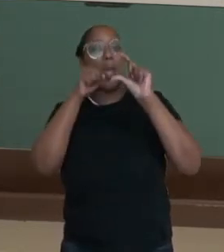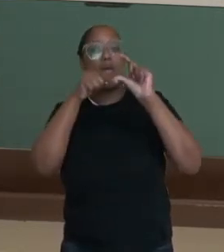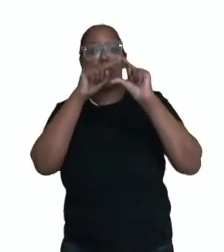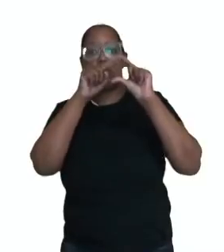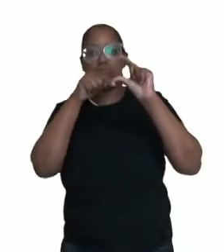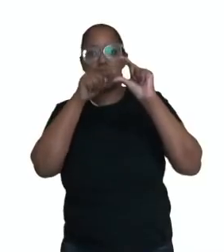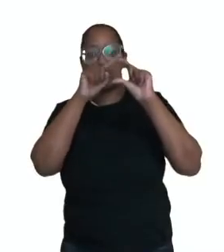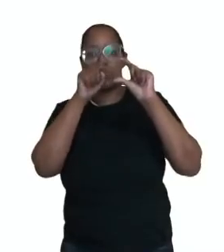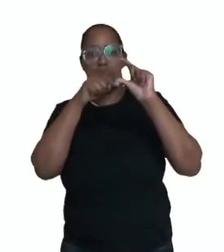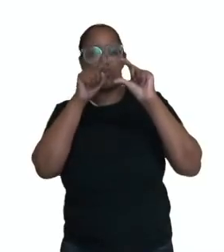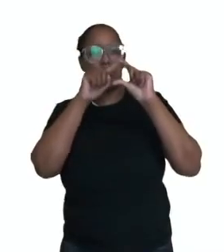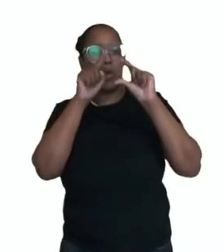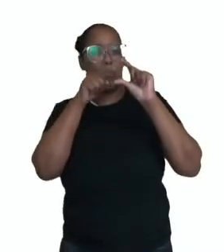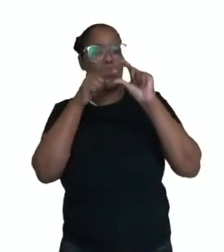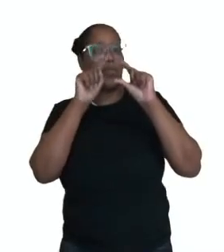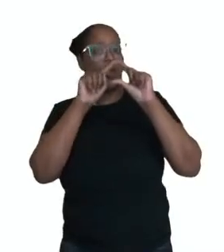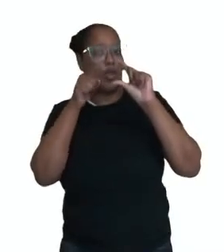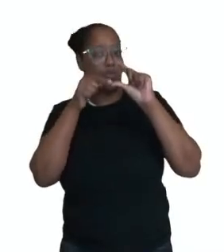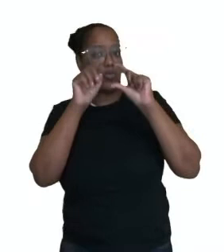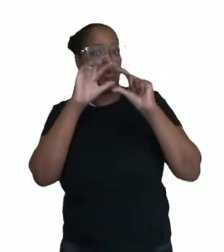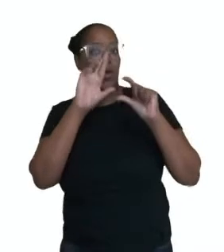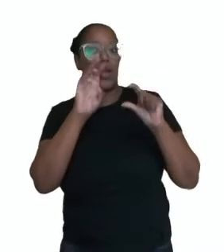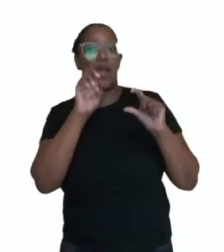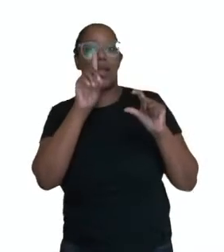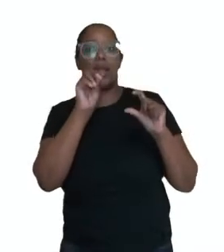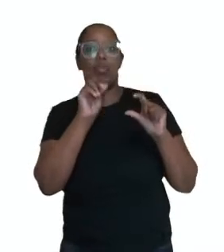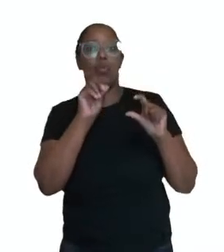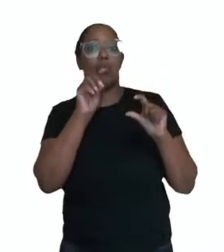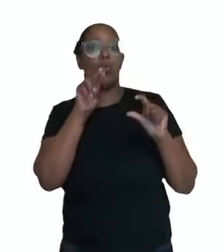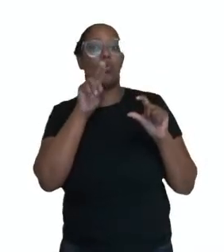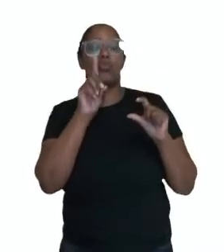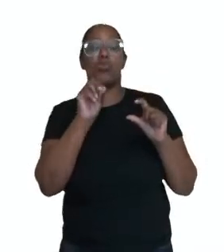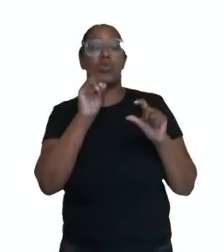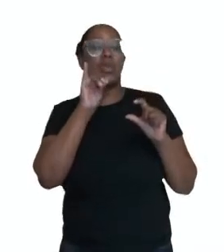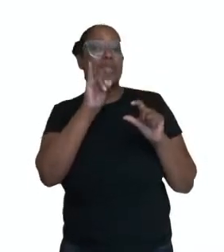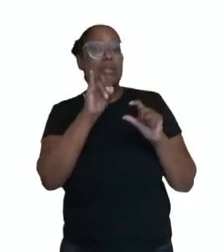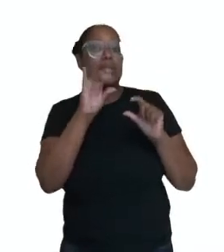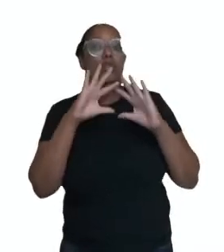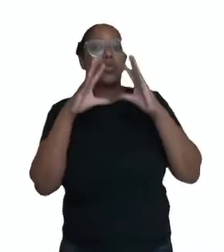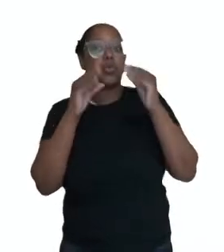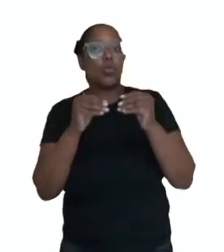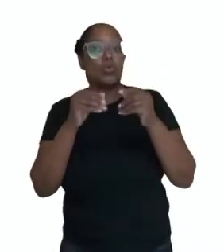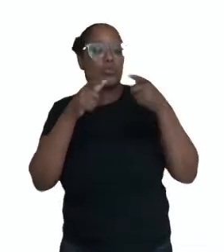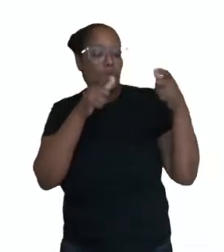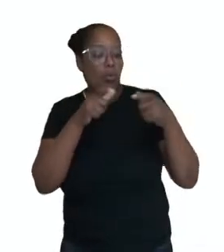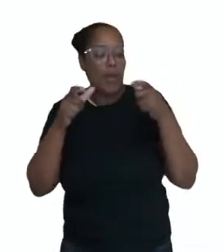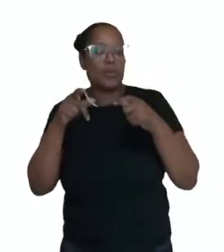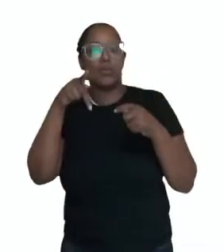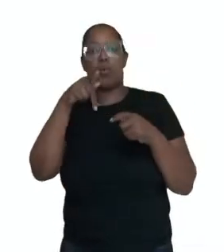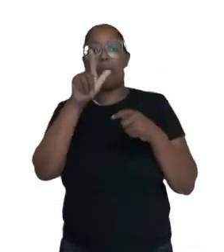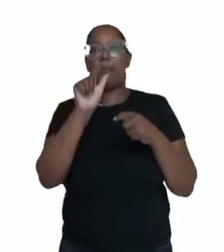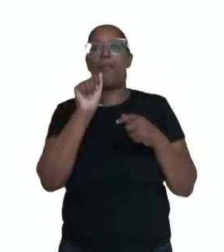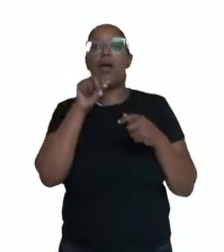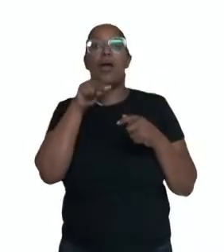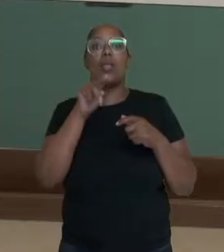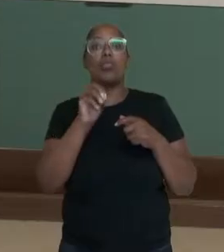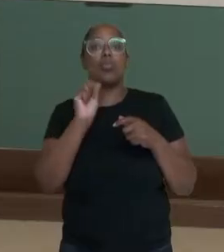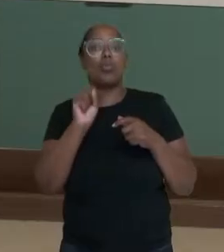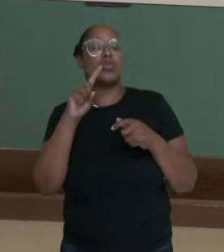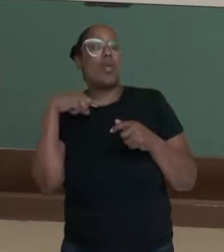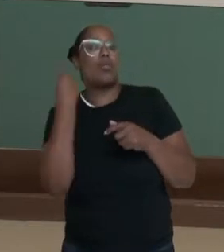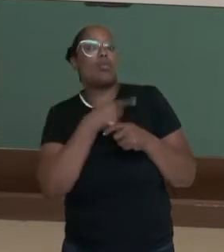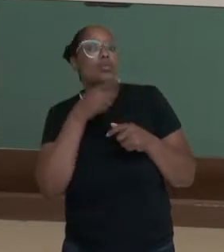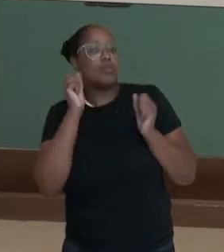a priori, a gente pode dizer, quando todas as superfícies são planas, nós podemos dizer que ele é